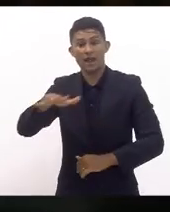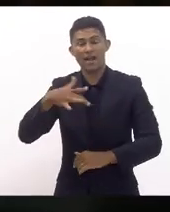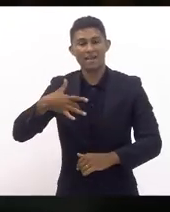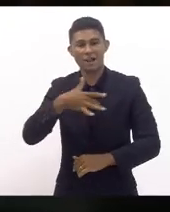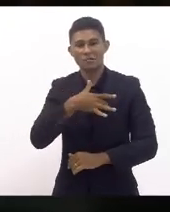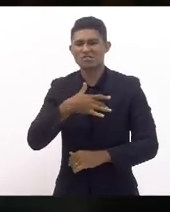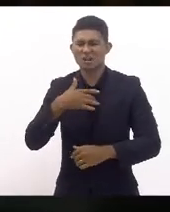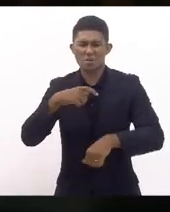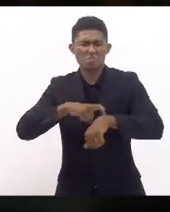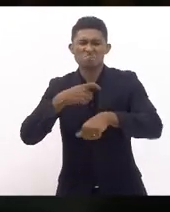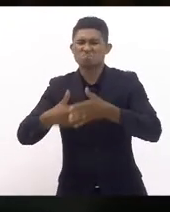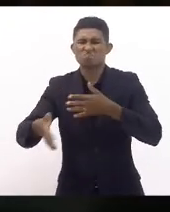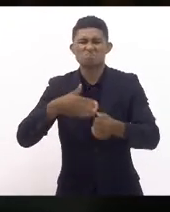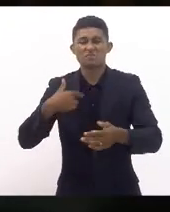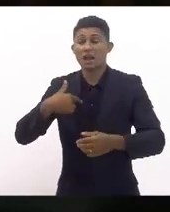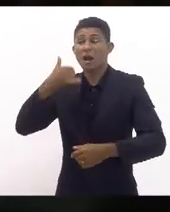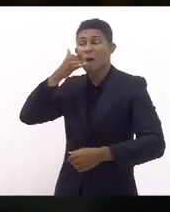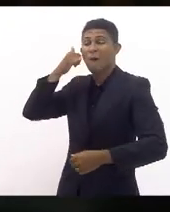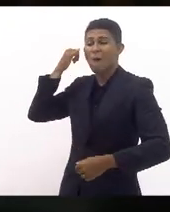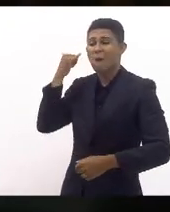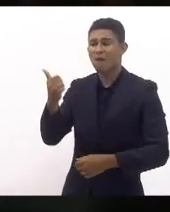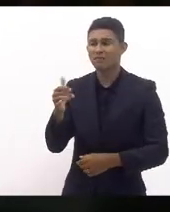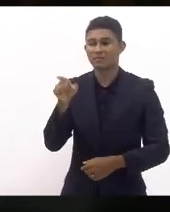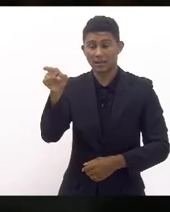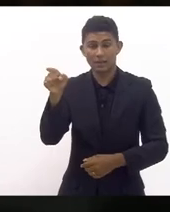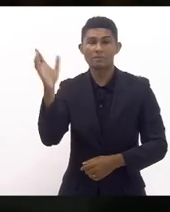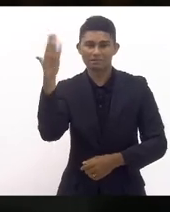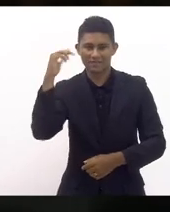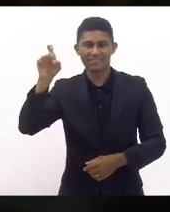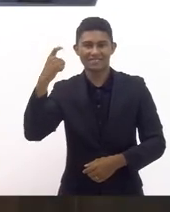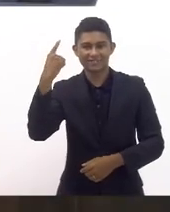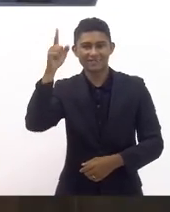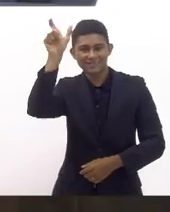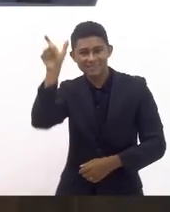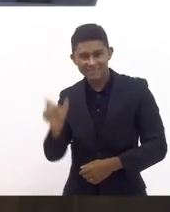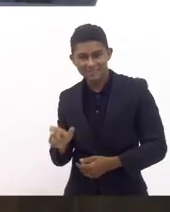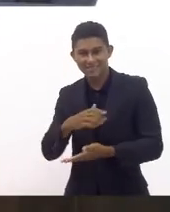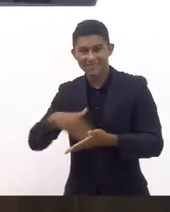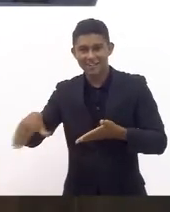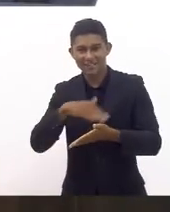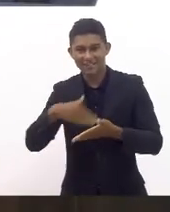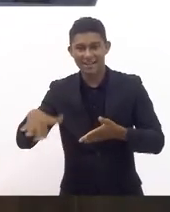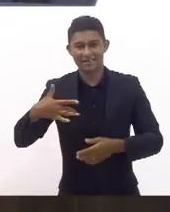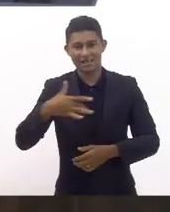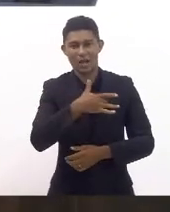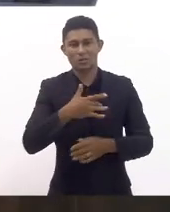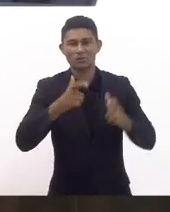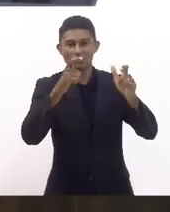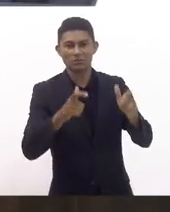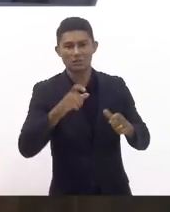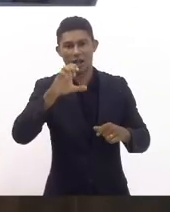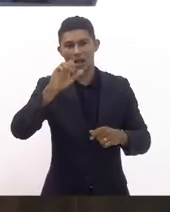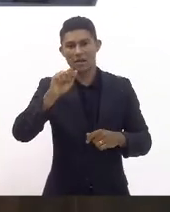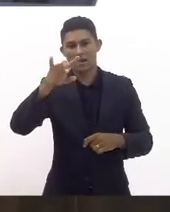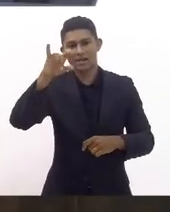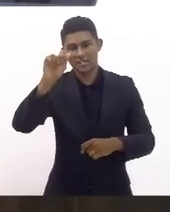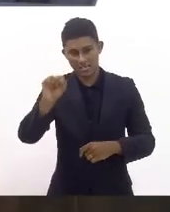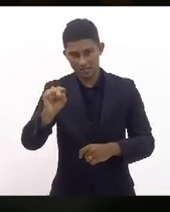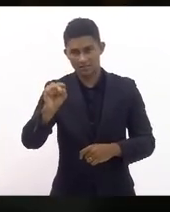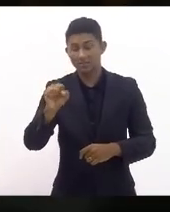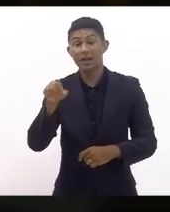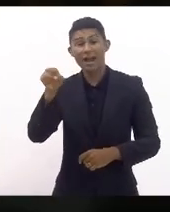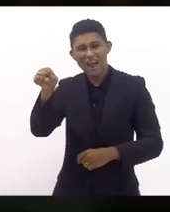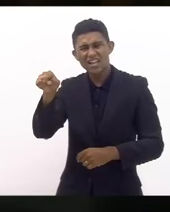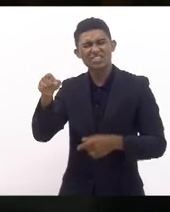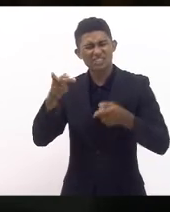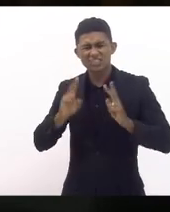eu ligava para o Oscar, foi secretário de saúde de Caxias. Ele estava disponível para poder